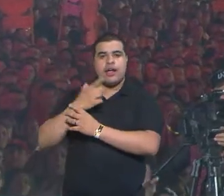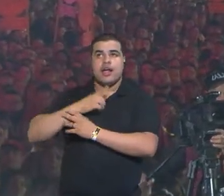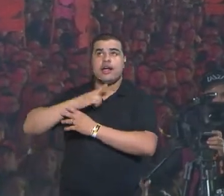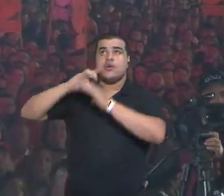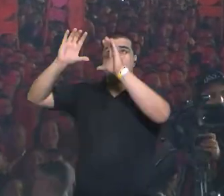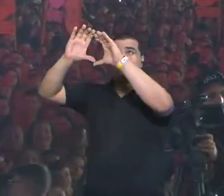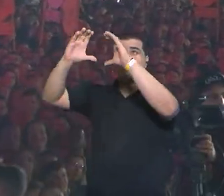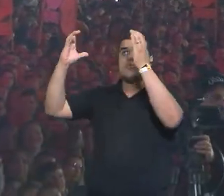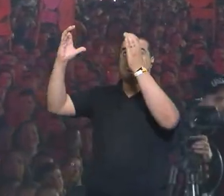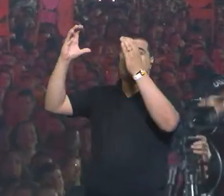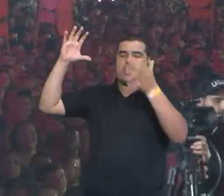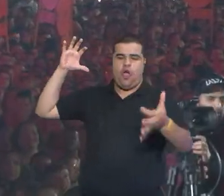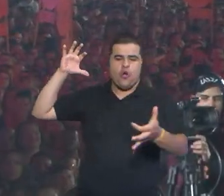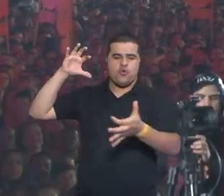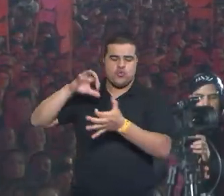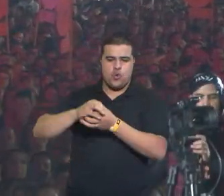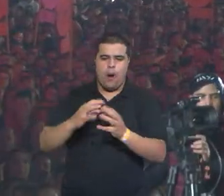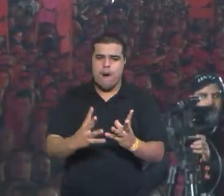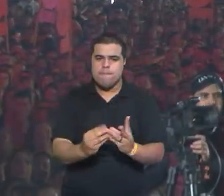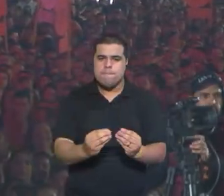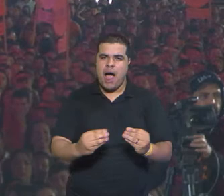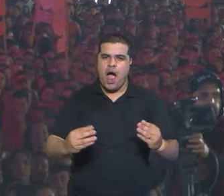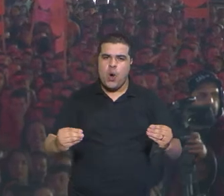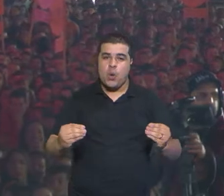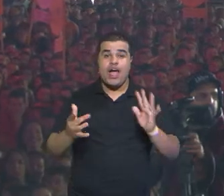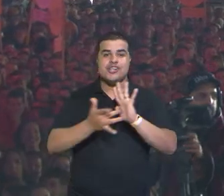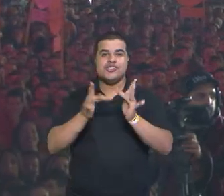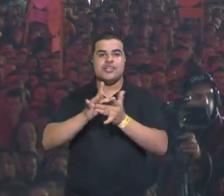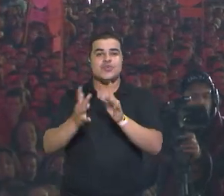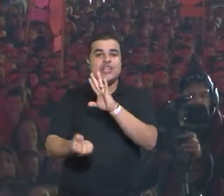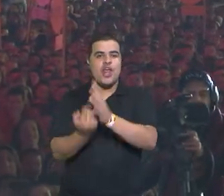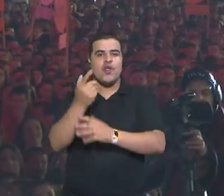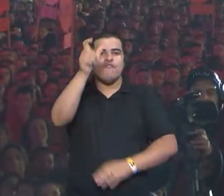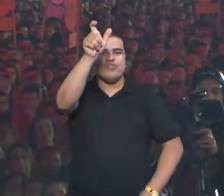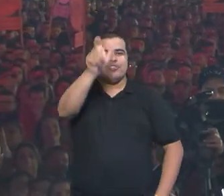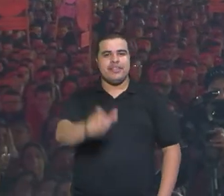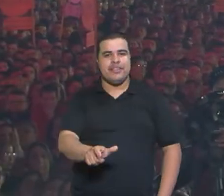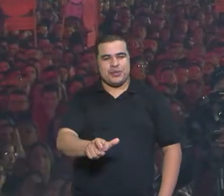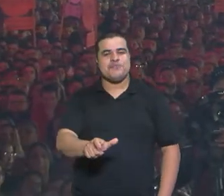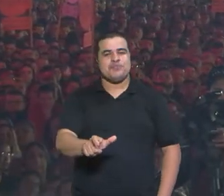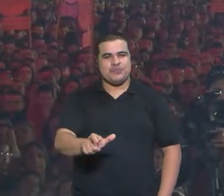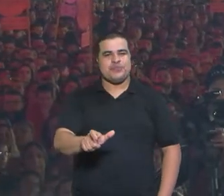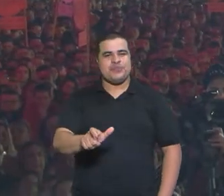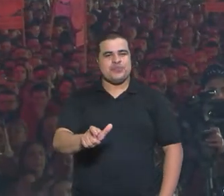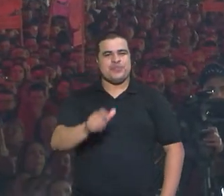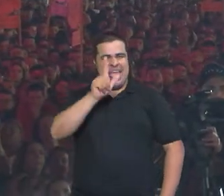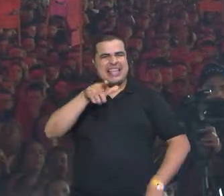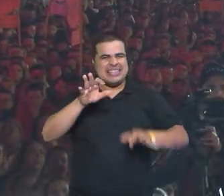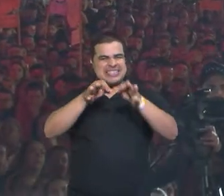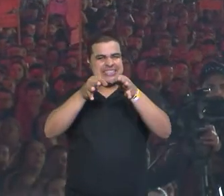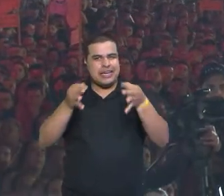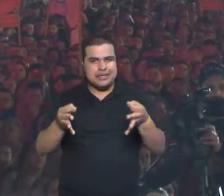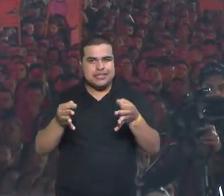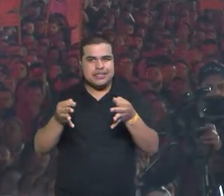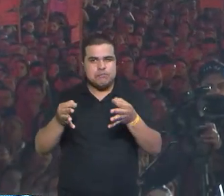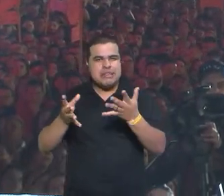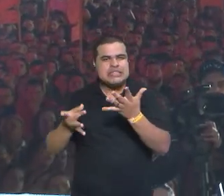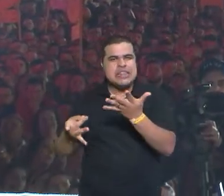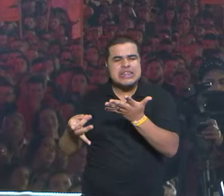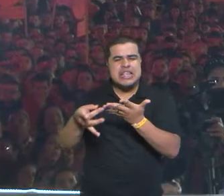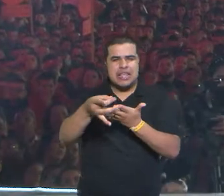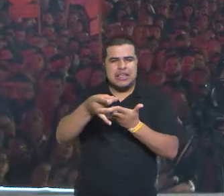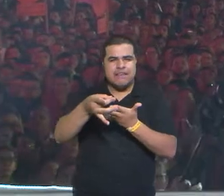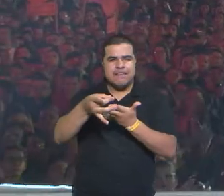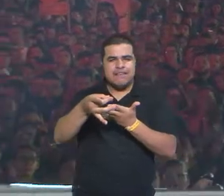do céu com barro aí Jesus fez você é simples é sensível